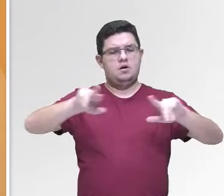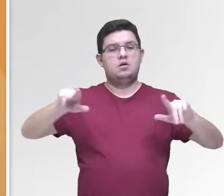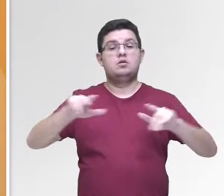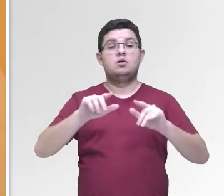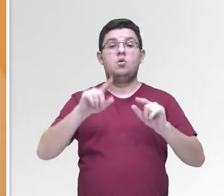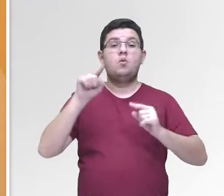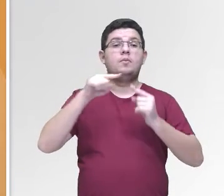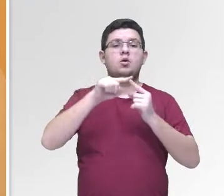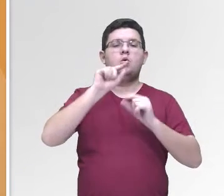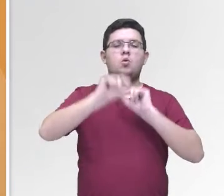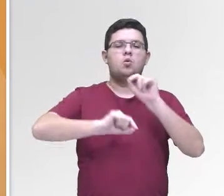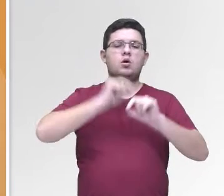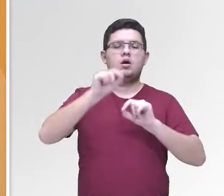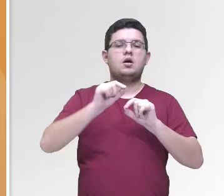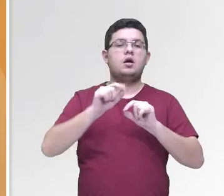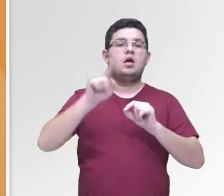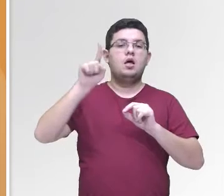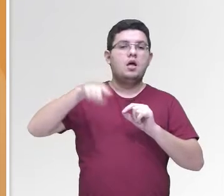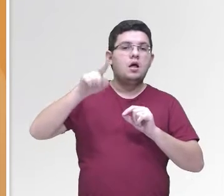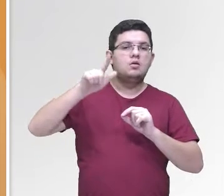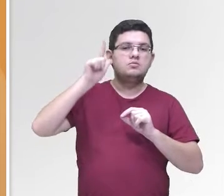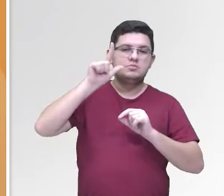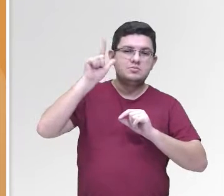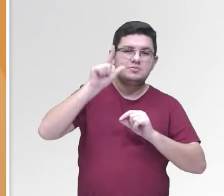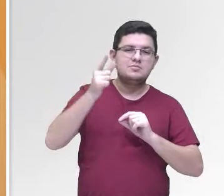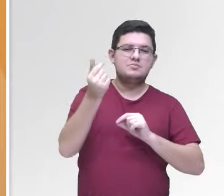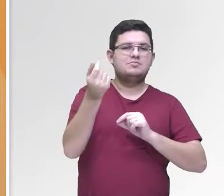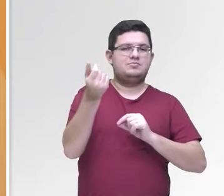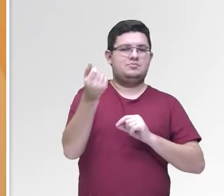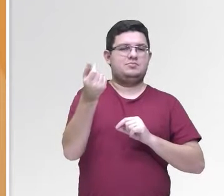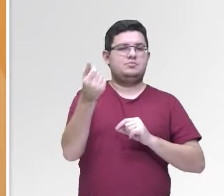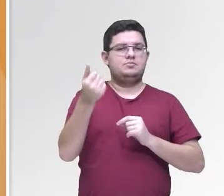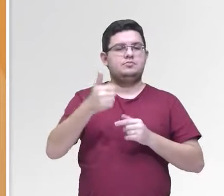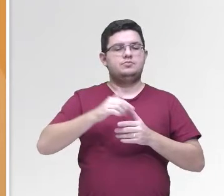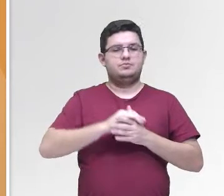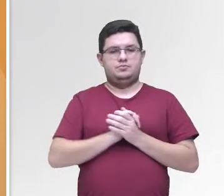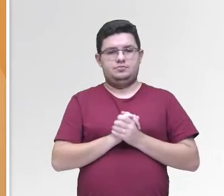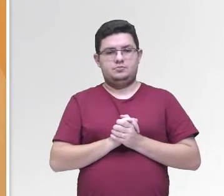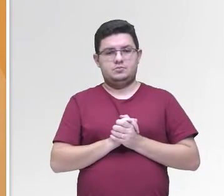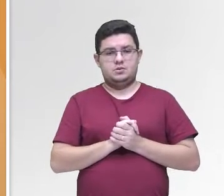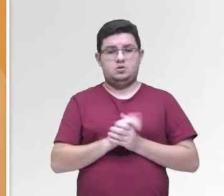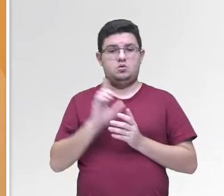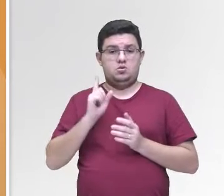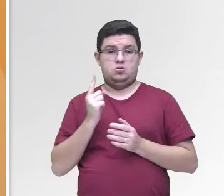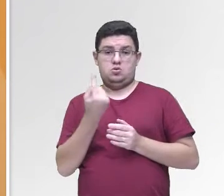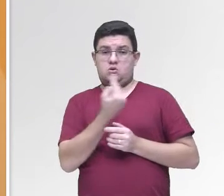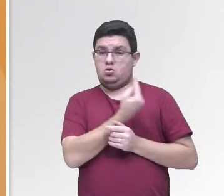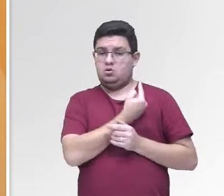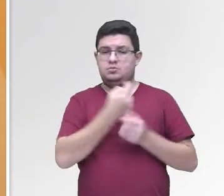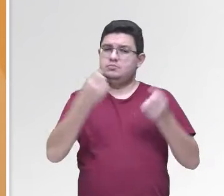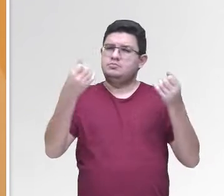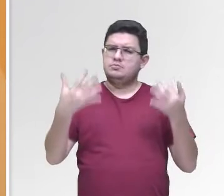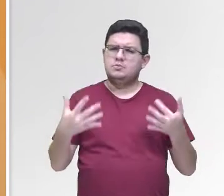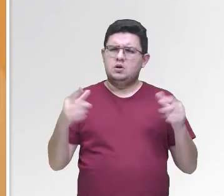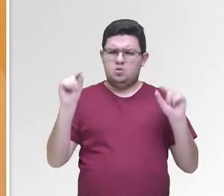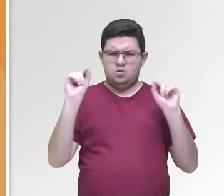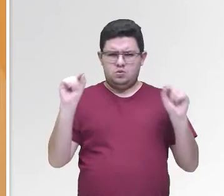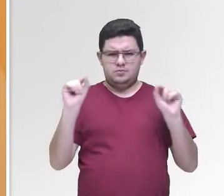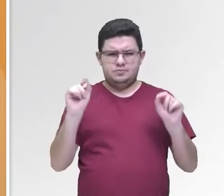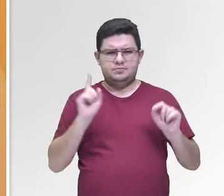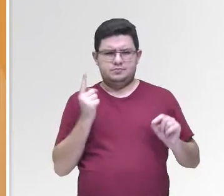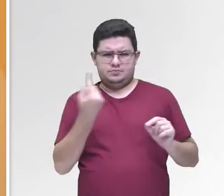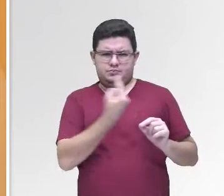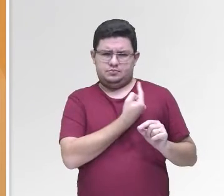a obtenção do lucro, né? Então, quando nós falamos que vivemos em um